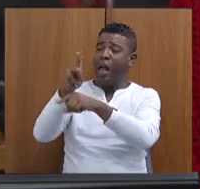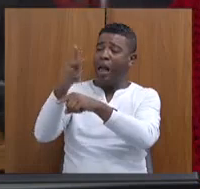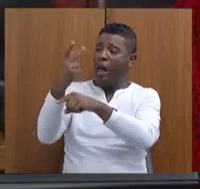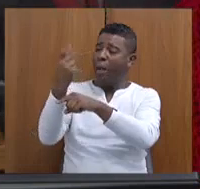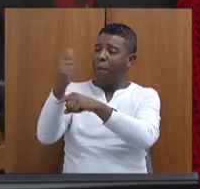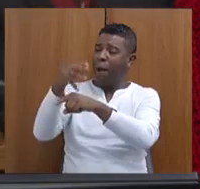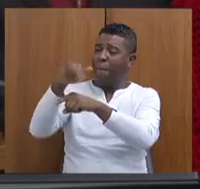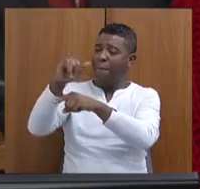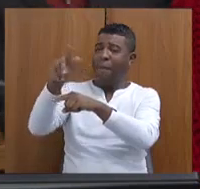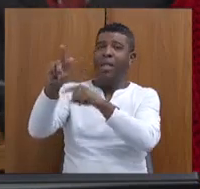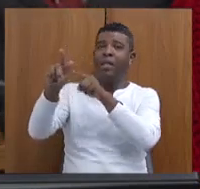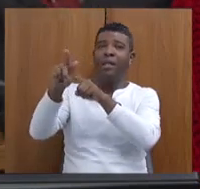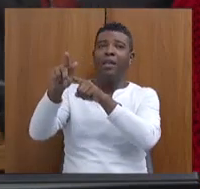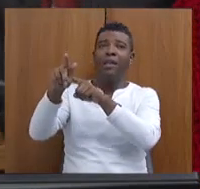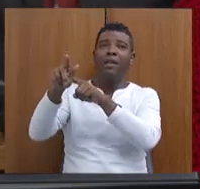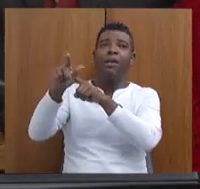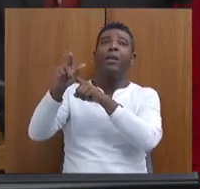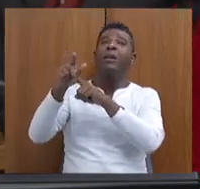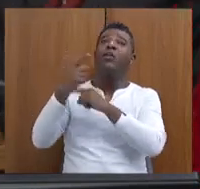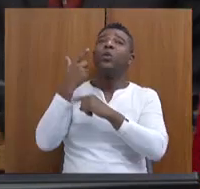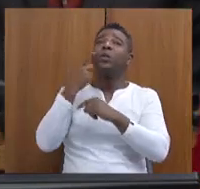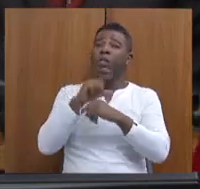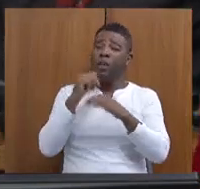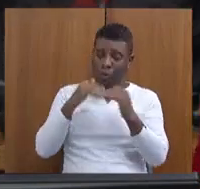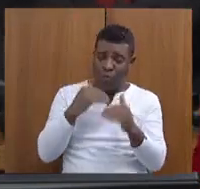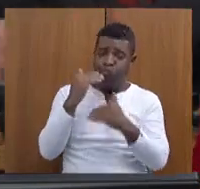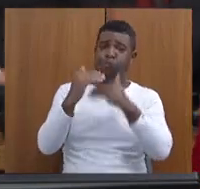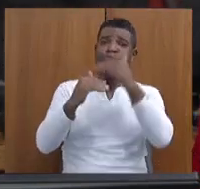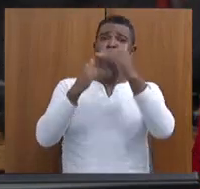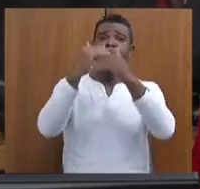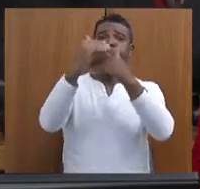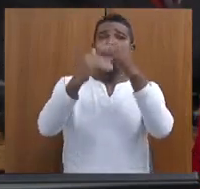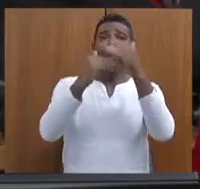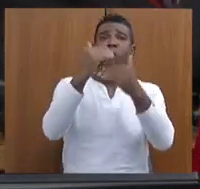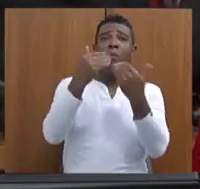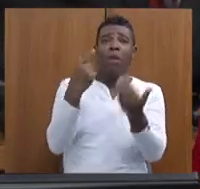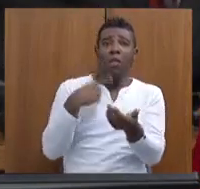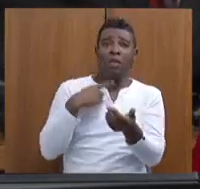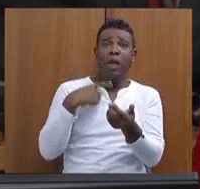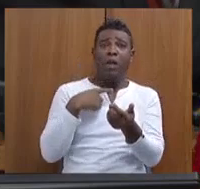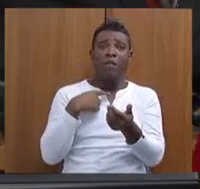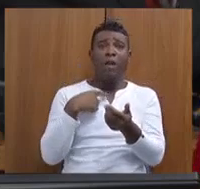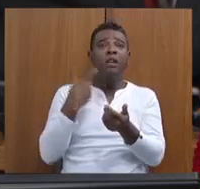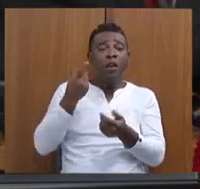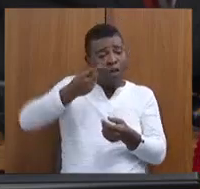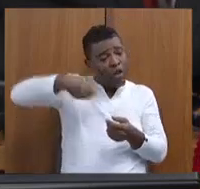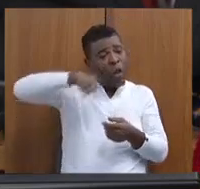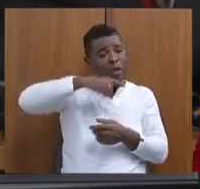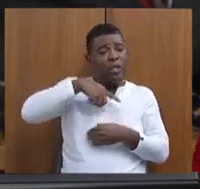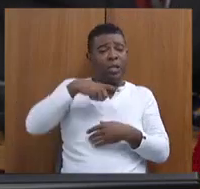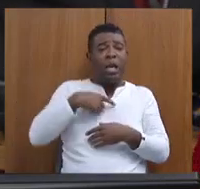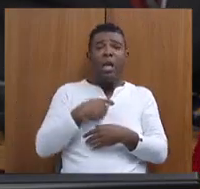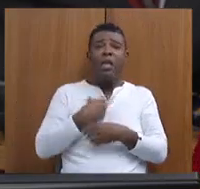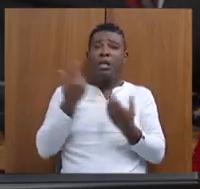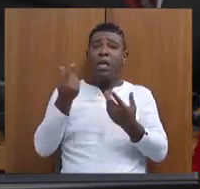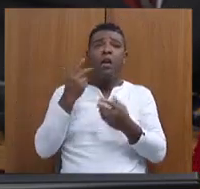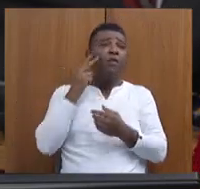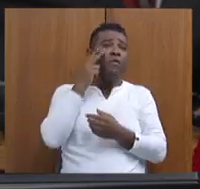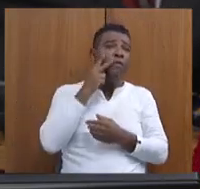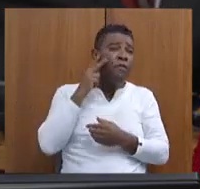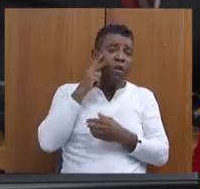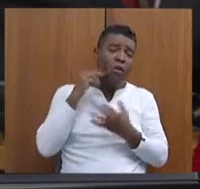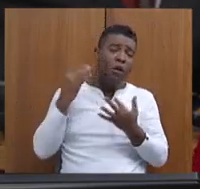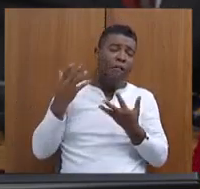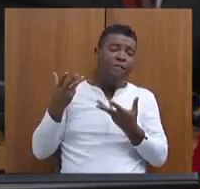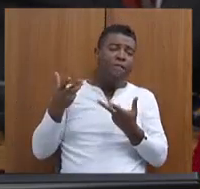tardia nós vivemos grandes avanços hoje eu posso dizer que nós temos grandes vinhos de altíssima